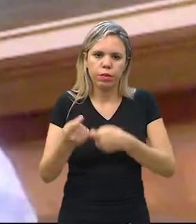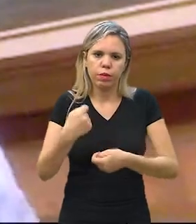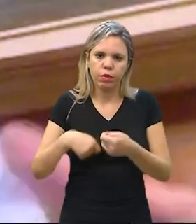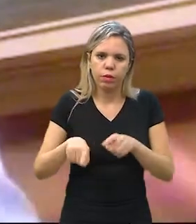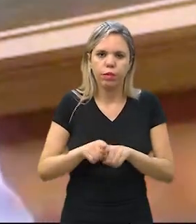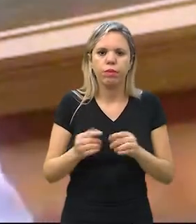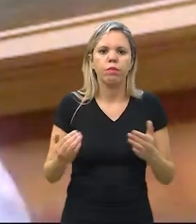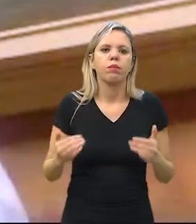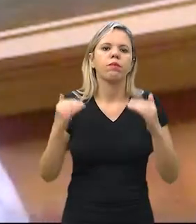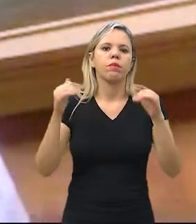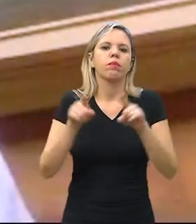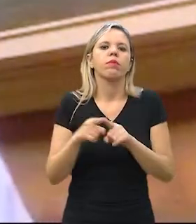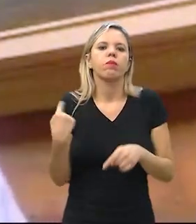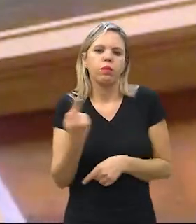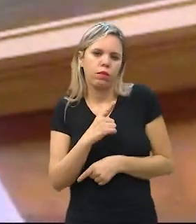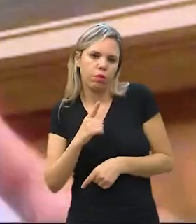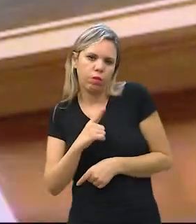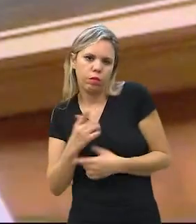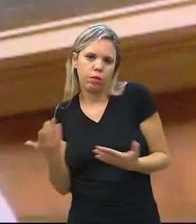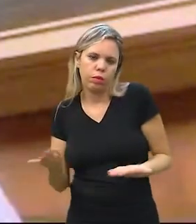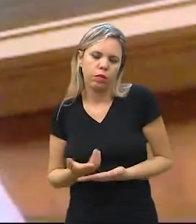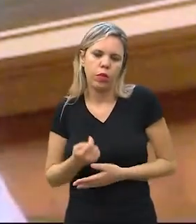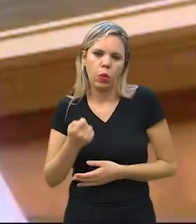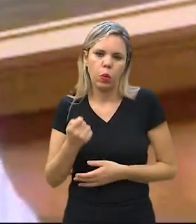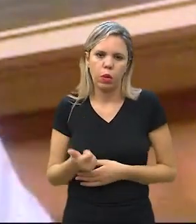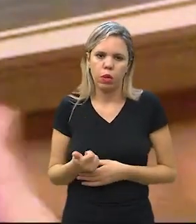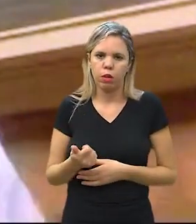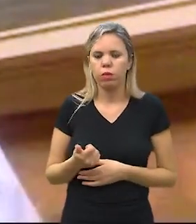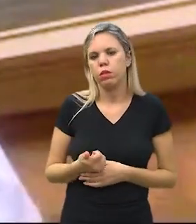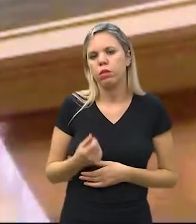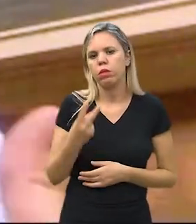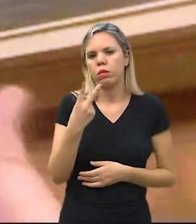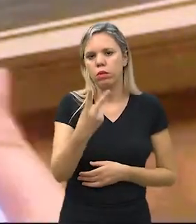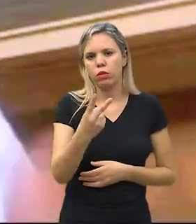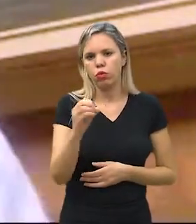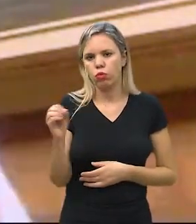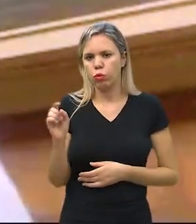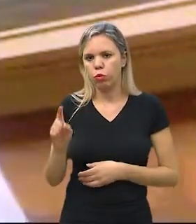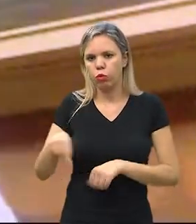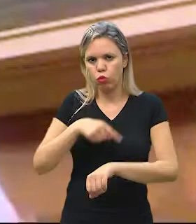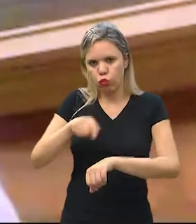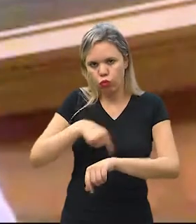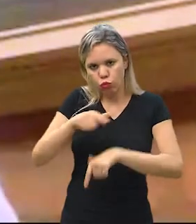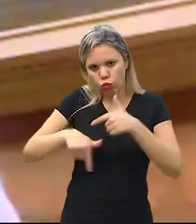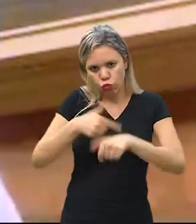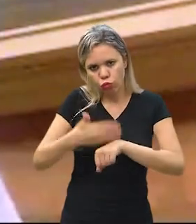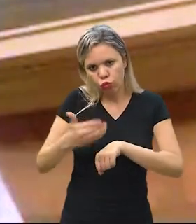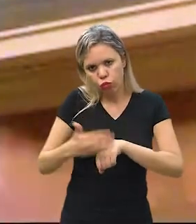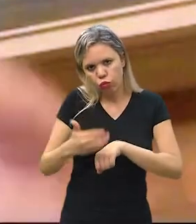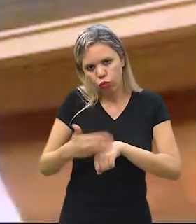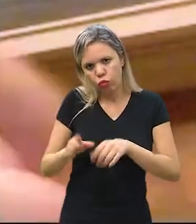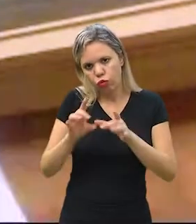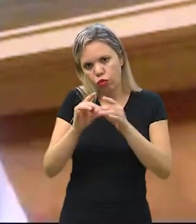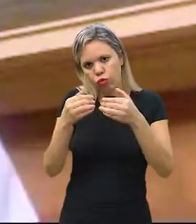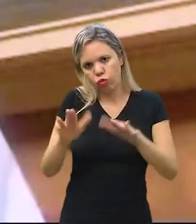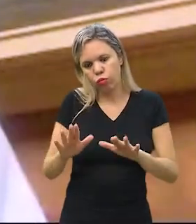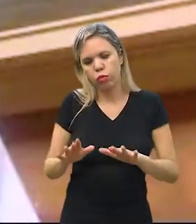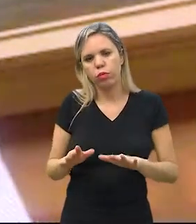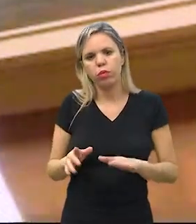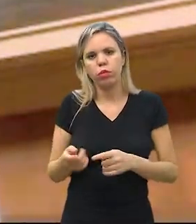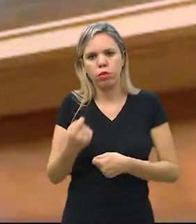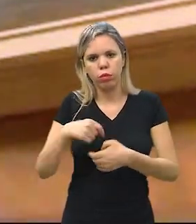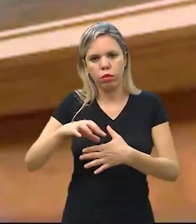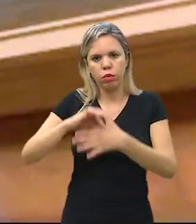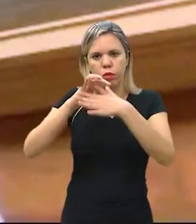o negócio vai crescendo, nós temos hoje quase 200 mil horas de treinamento disponíveis